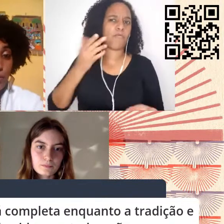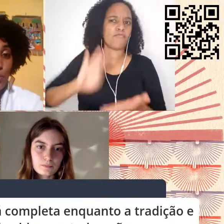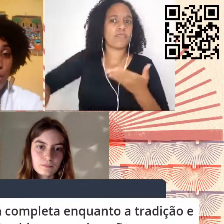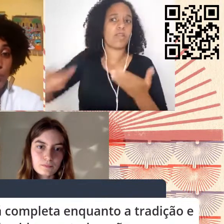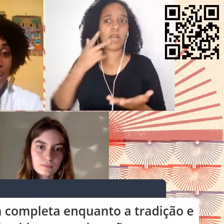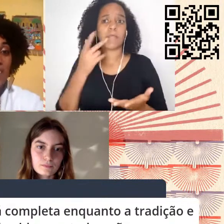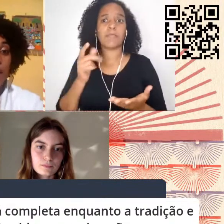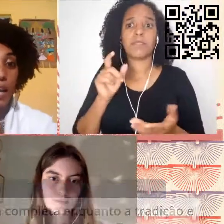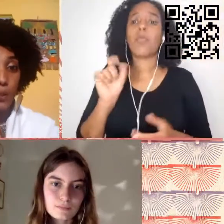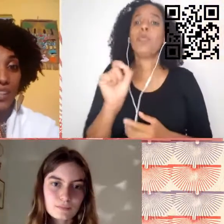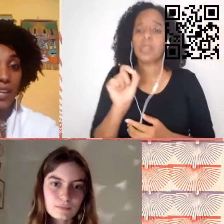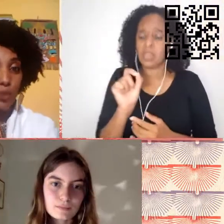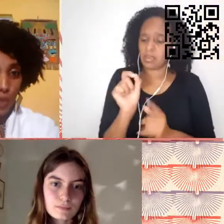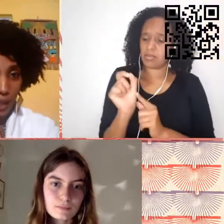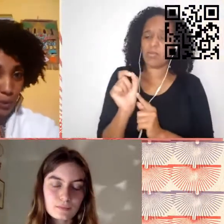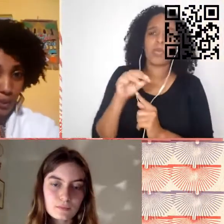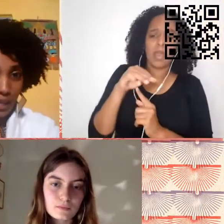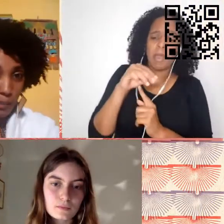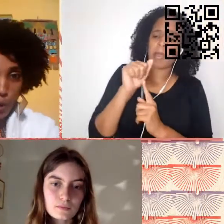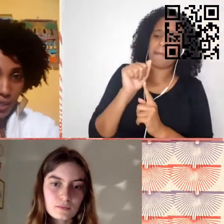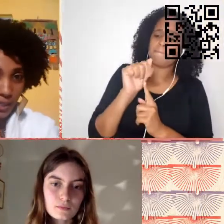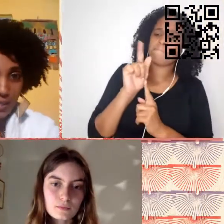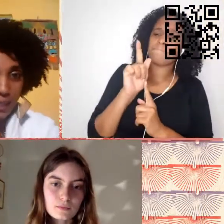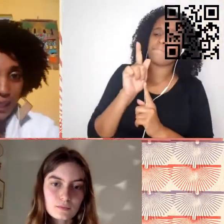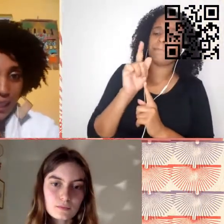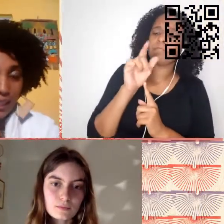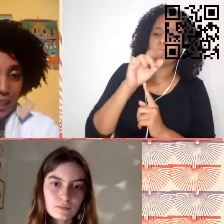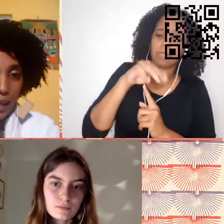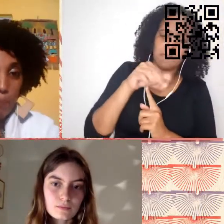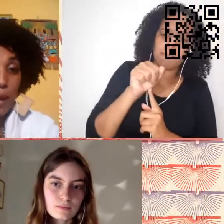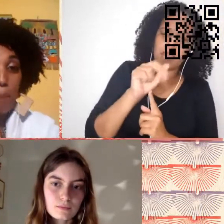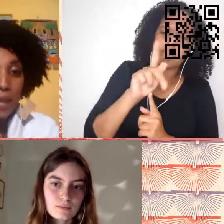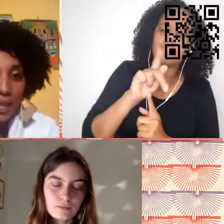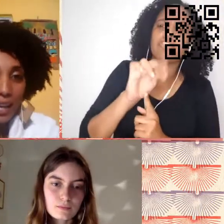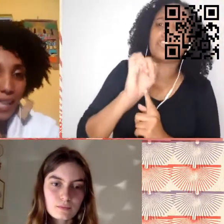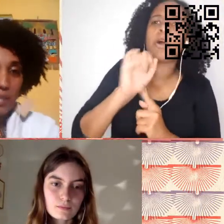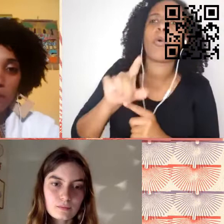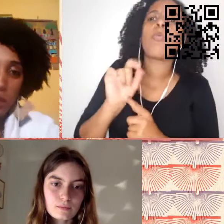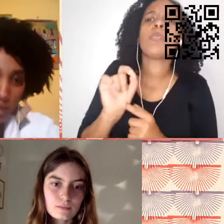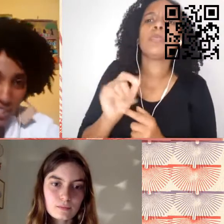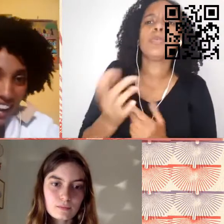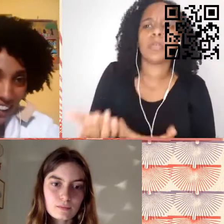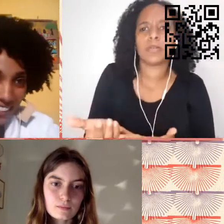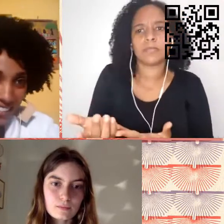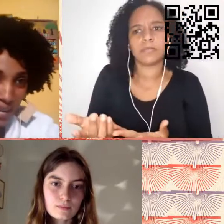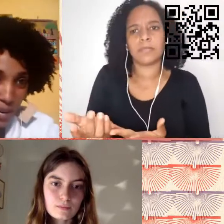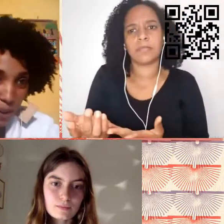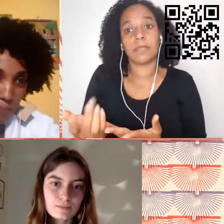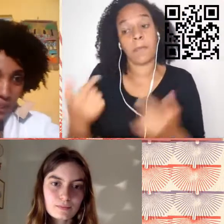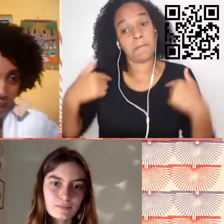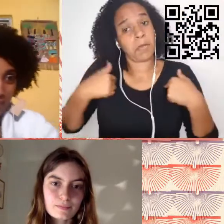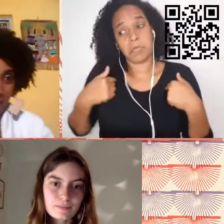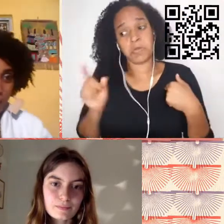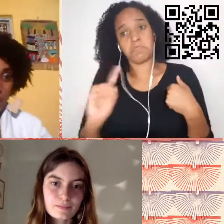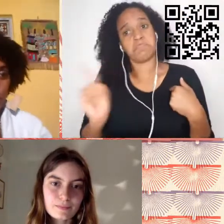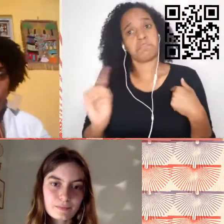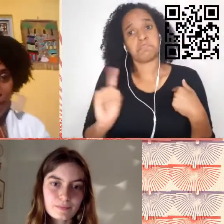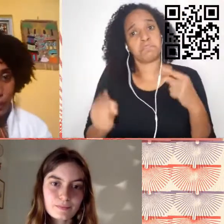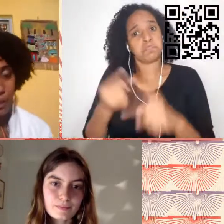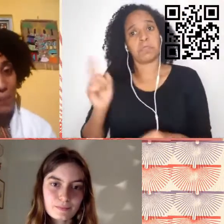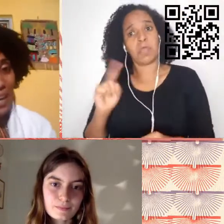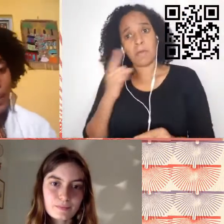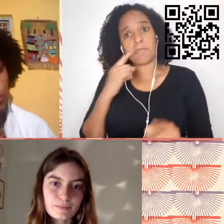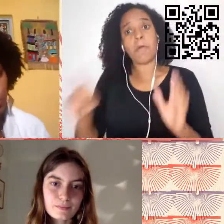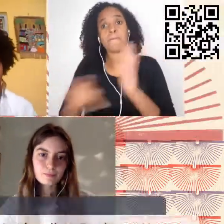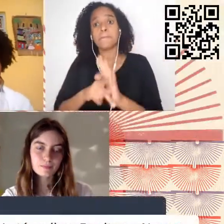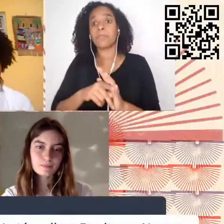partir dessa discussão do que é do que está no centro e o que está nas bordas, né? Para mim, eles não são marginais, porque eles fazem parte do